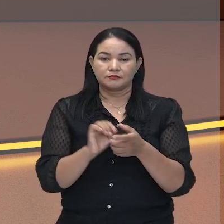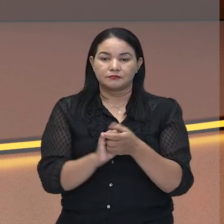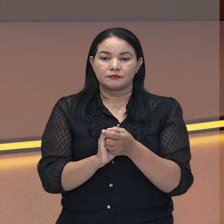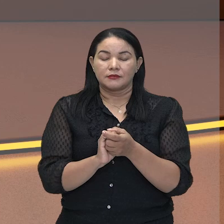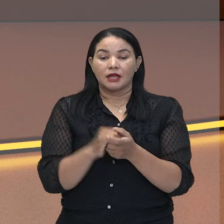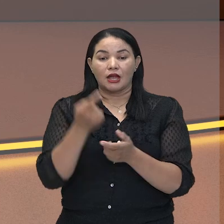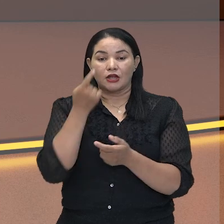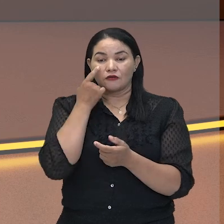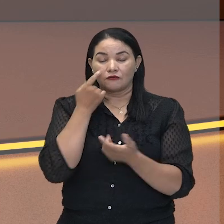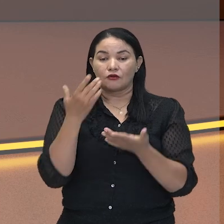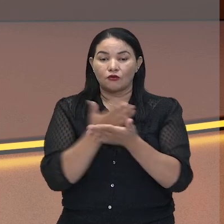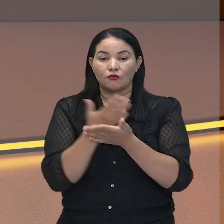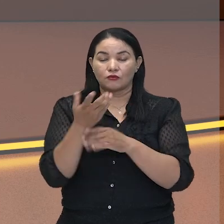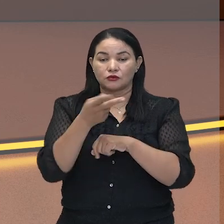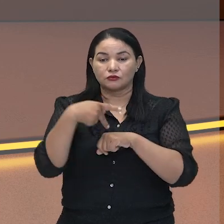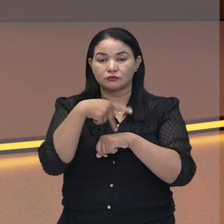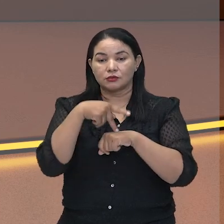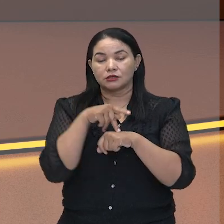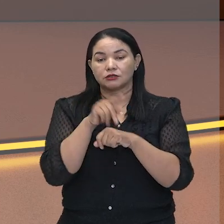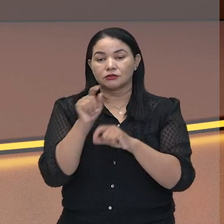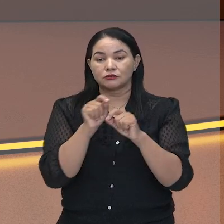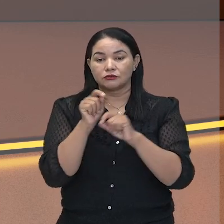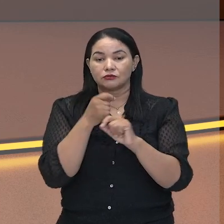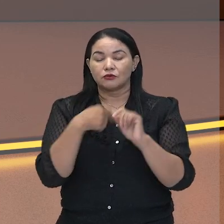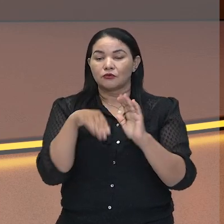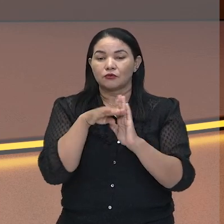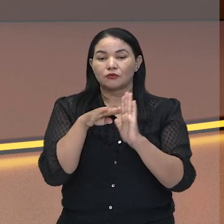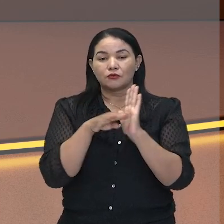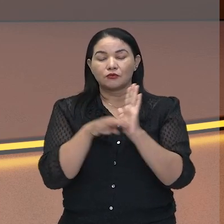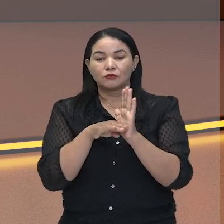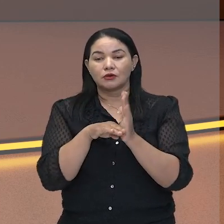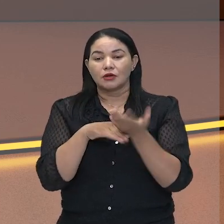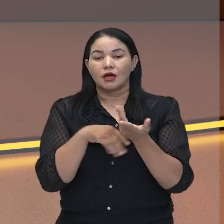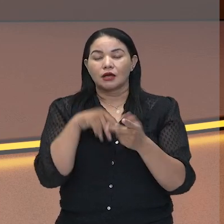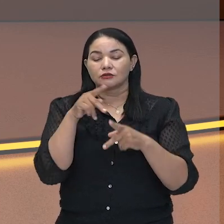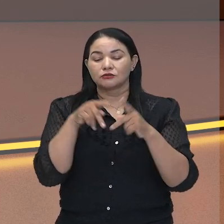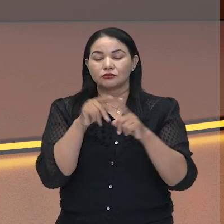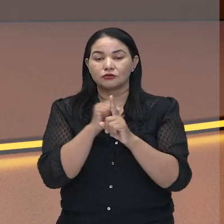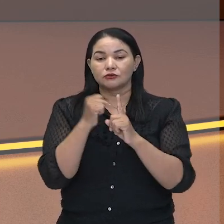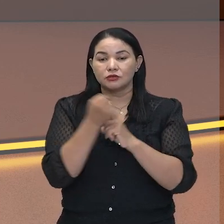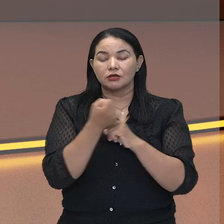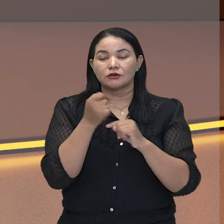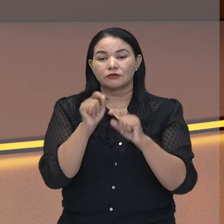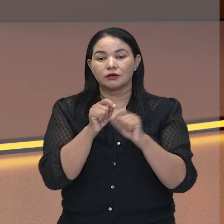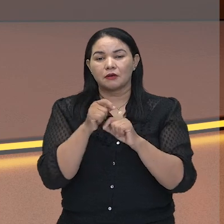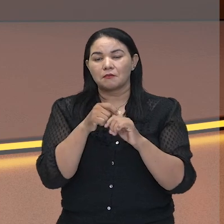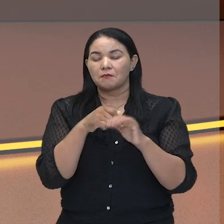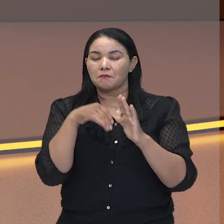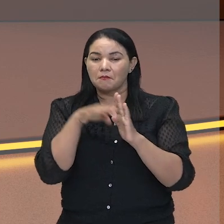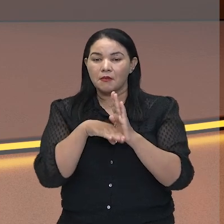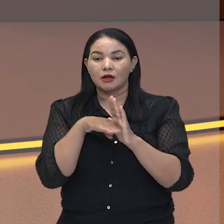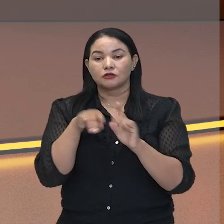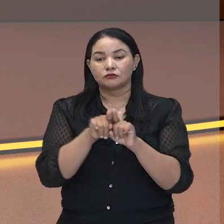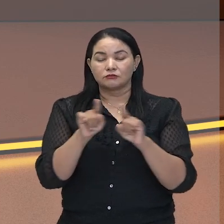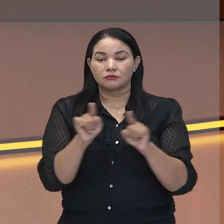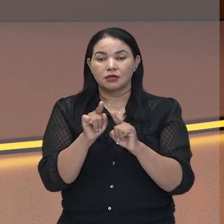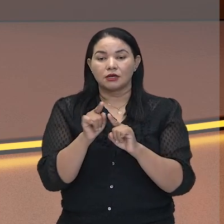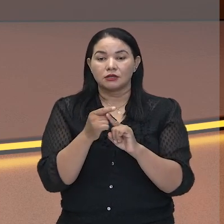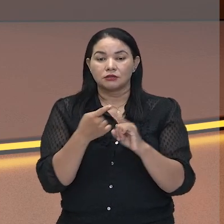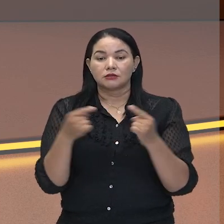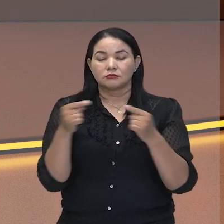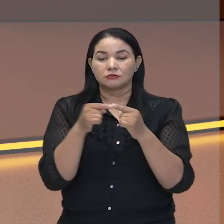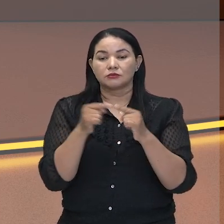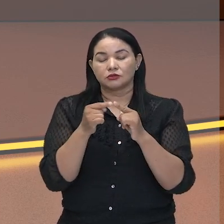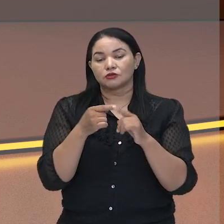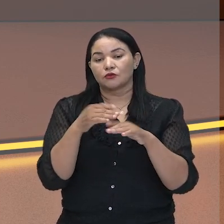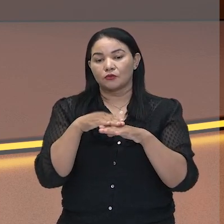a verificar países que são com indicadores sociais um pouco mais baixos, mas que ainda assim são classificados como